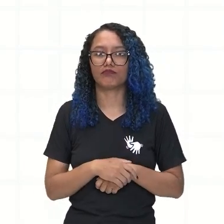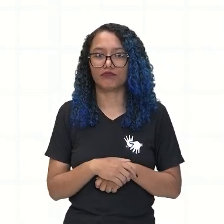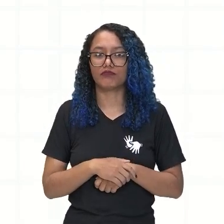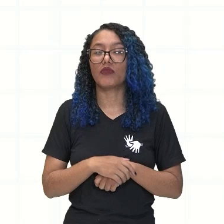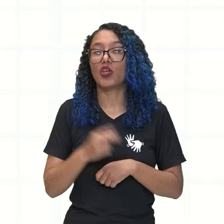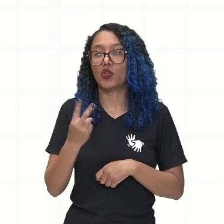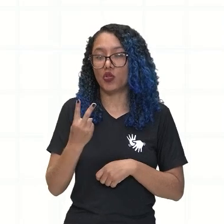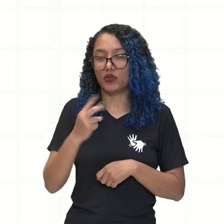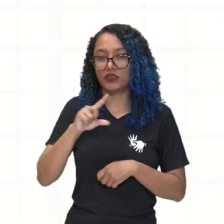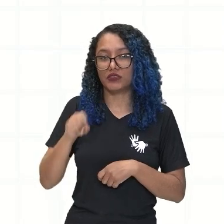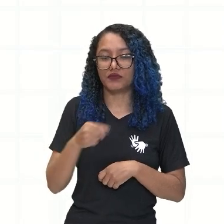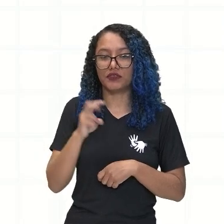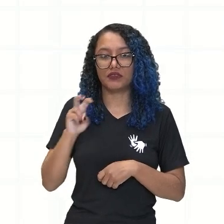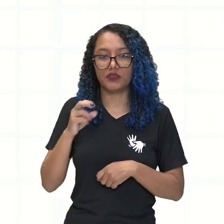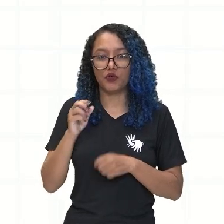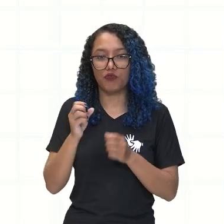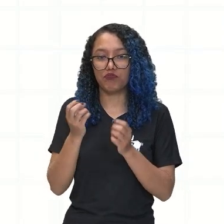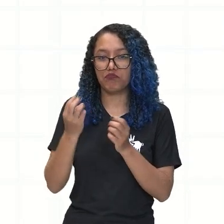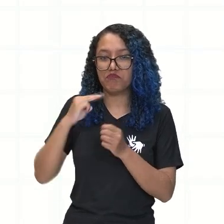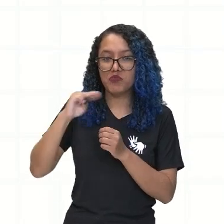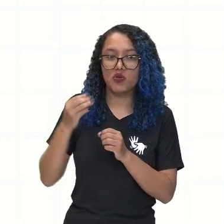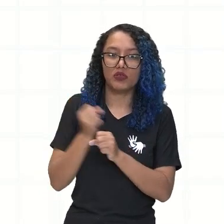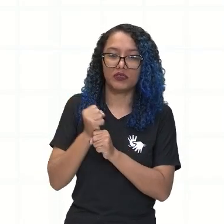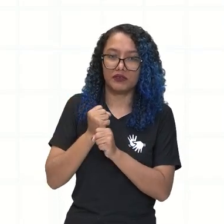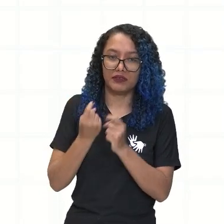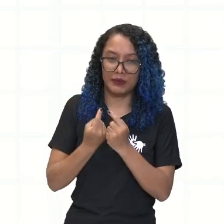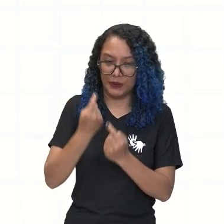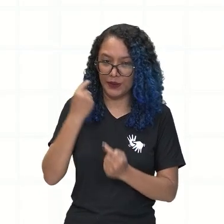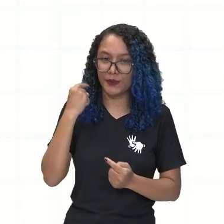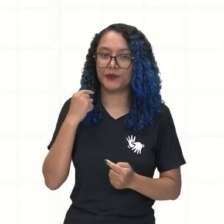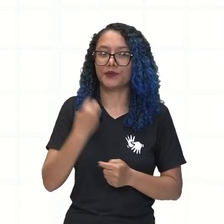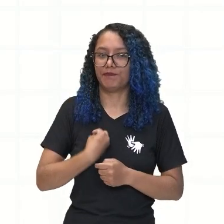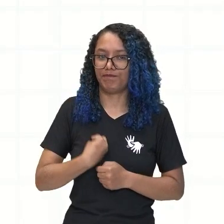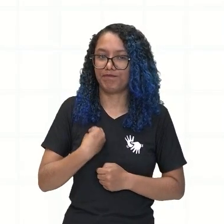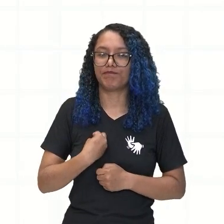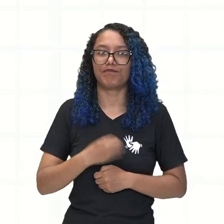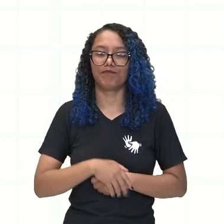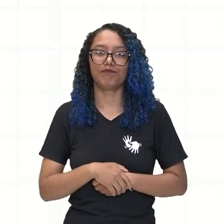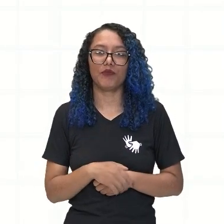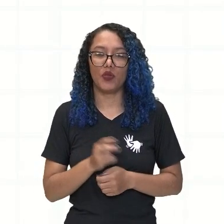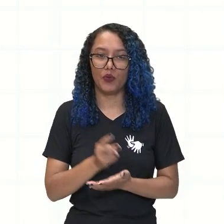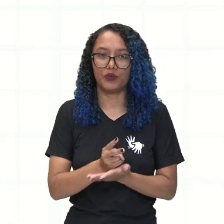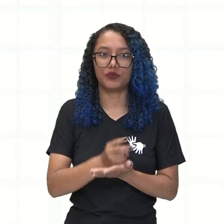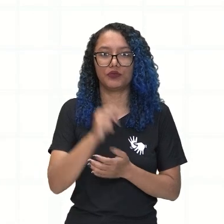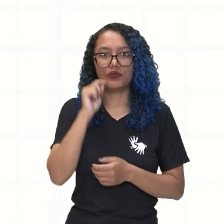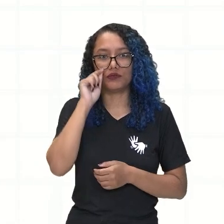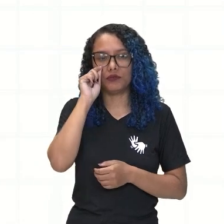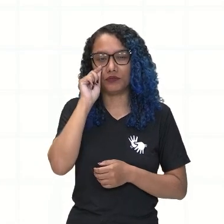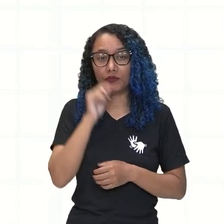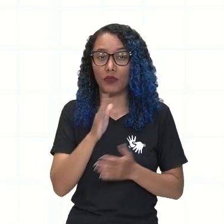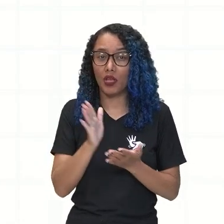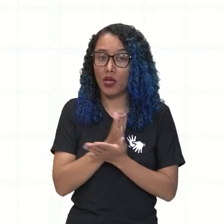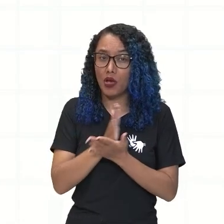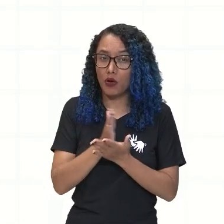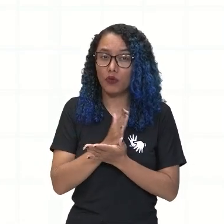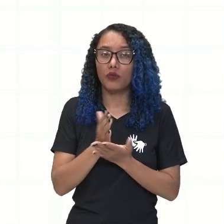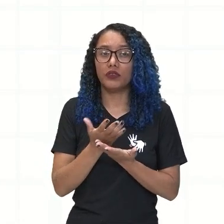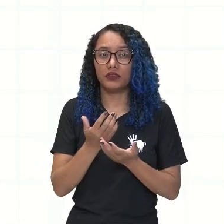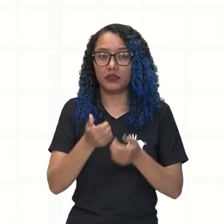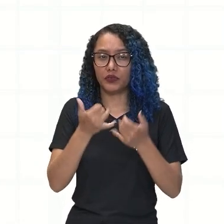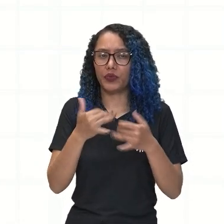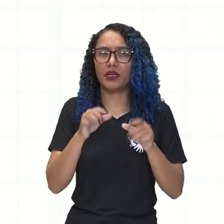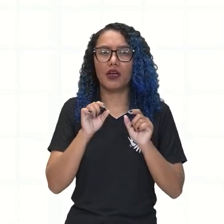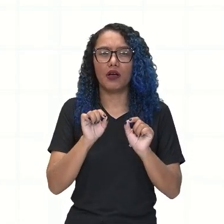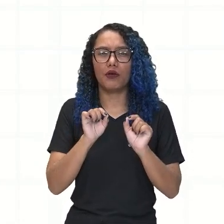a respeito da ave do terror. Prosseguindo. Há quem aponte o surgimento do Istmo do